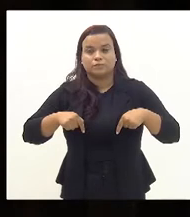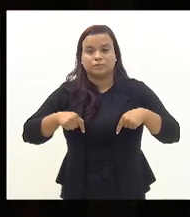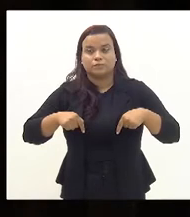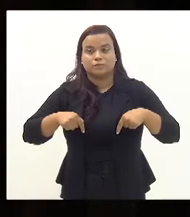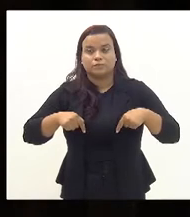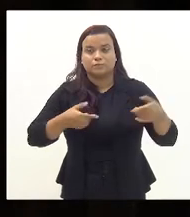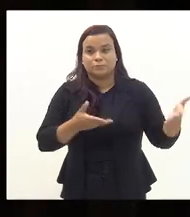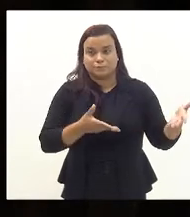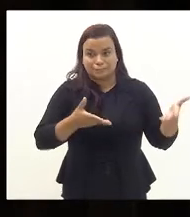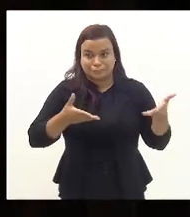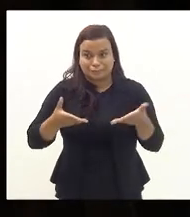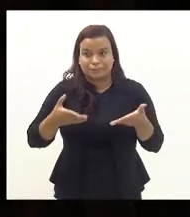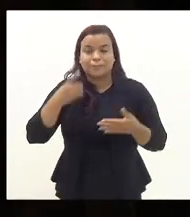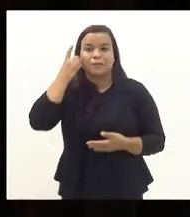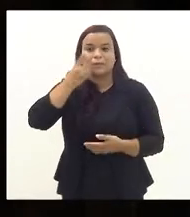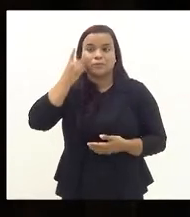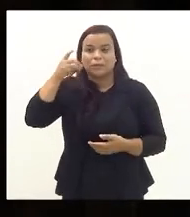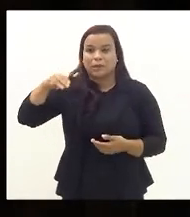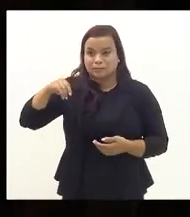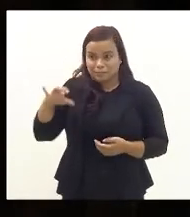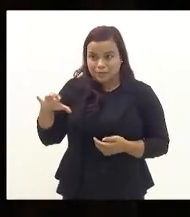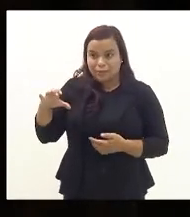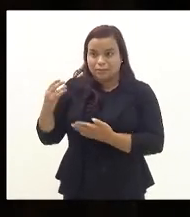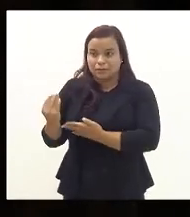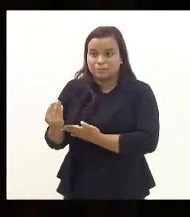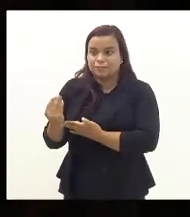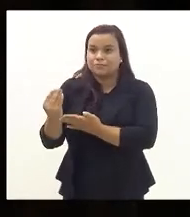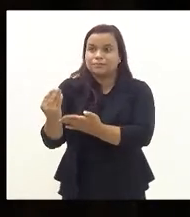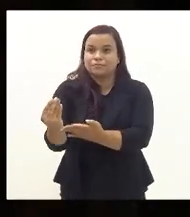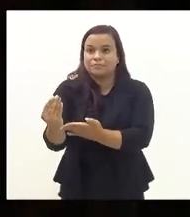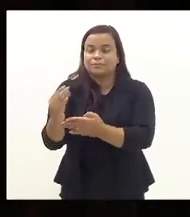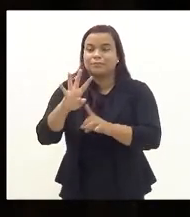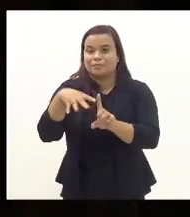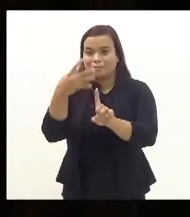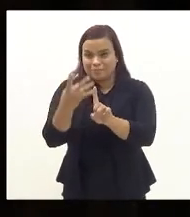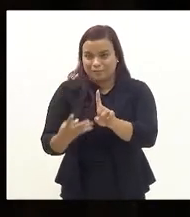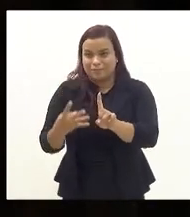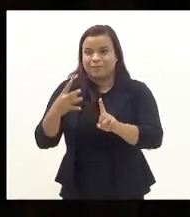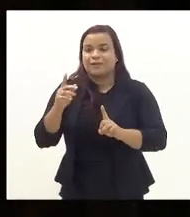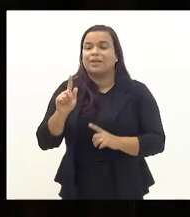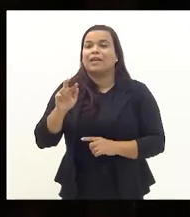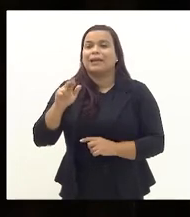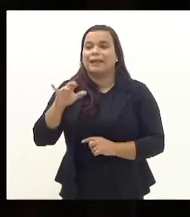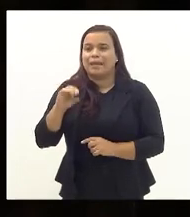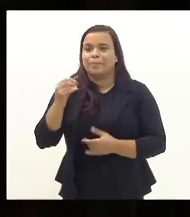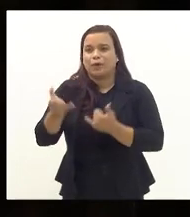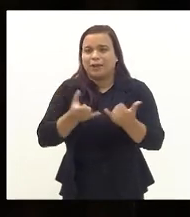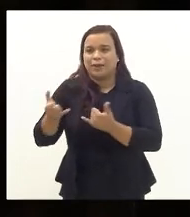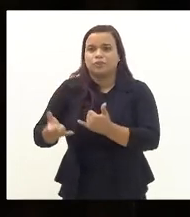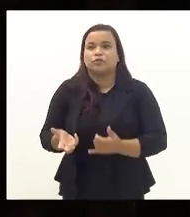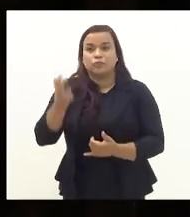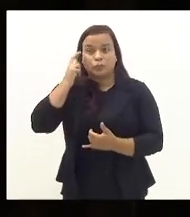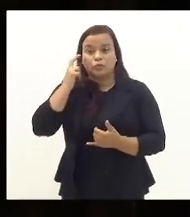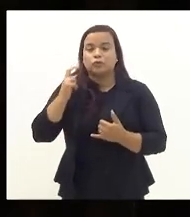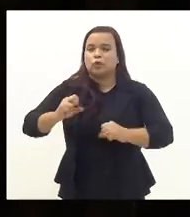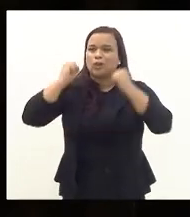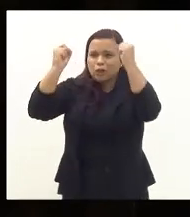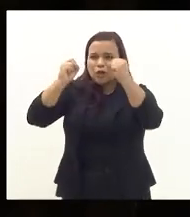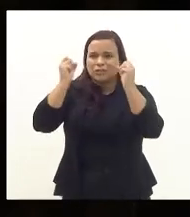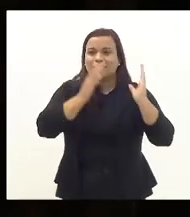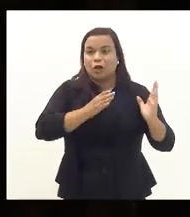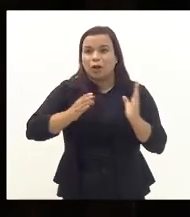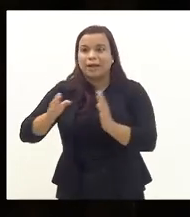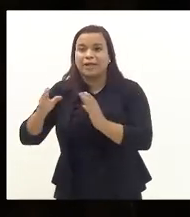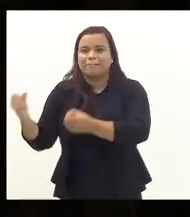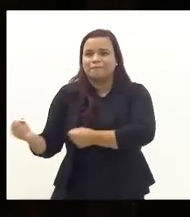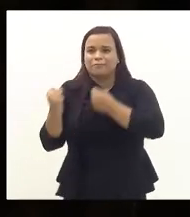ainda convido o deputado Mink a entregar a homenagem ao Grêmio Recreativo e Cultural Torcida Organizada